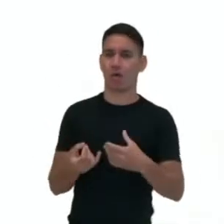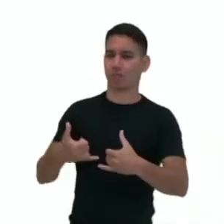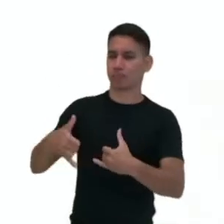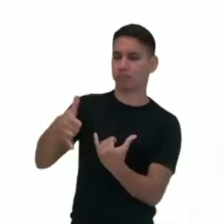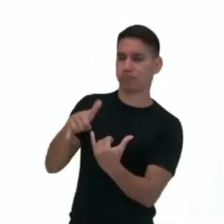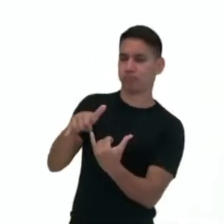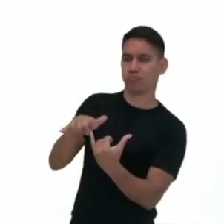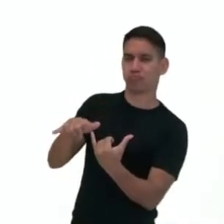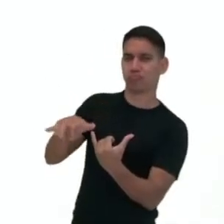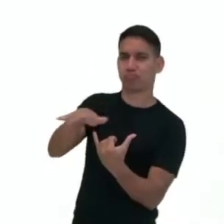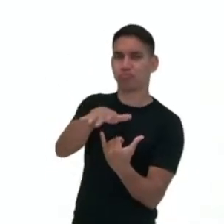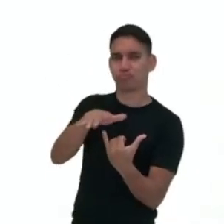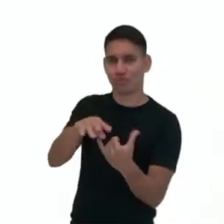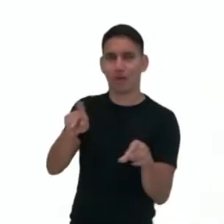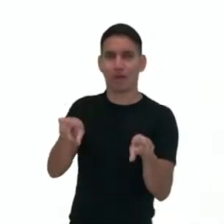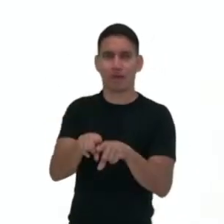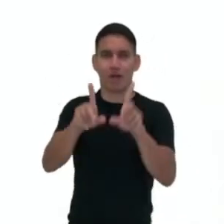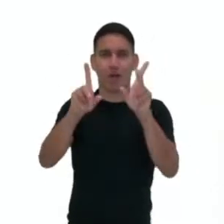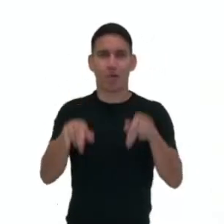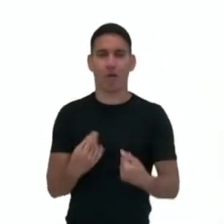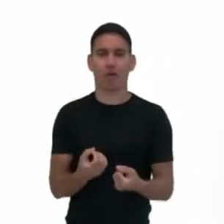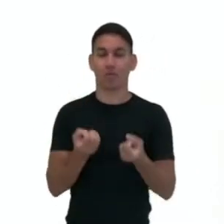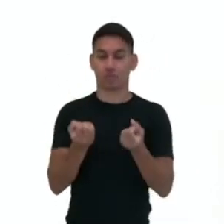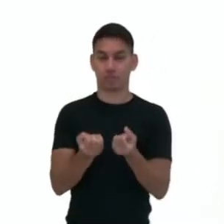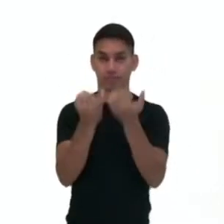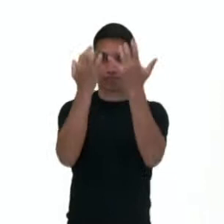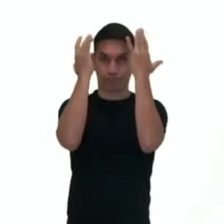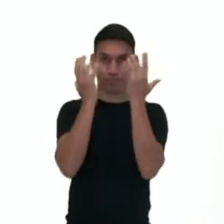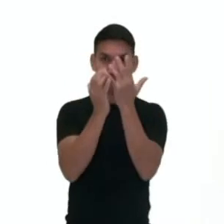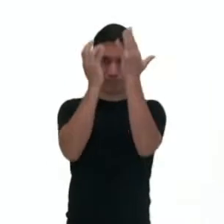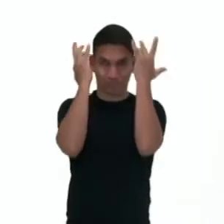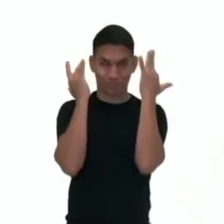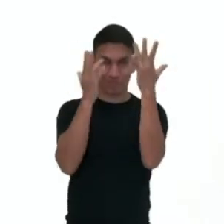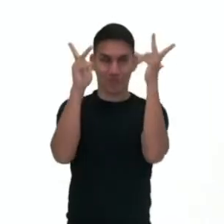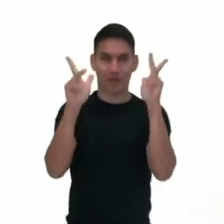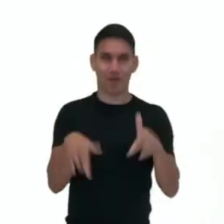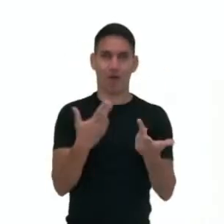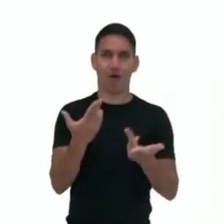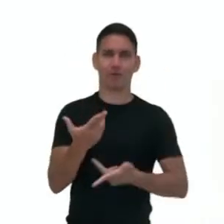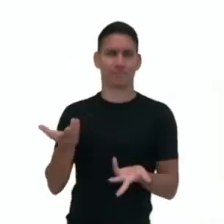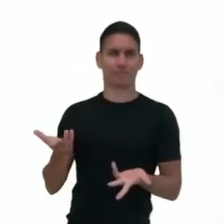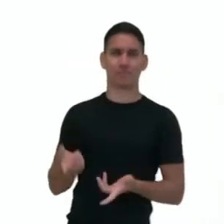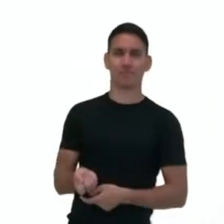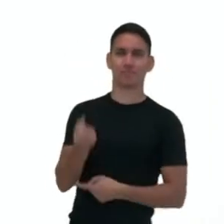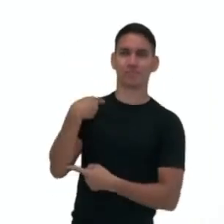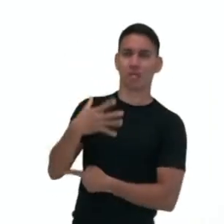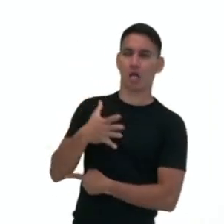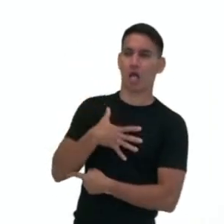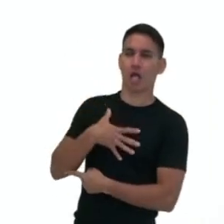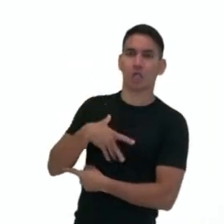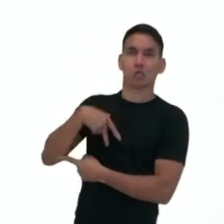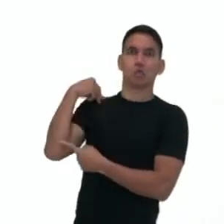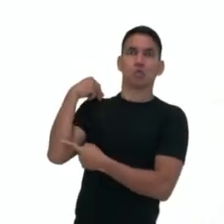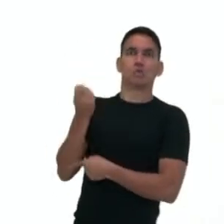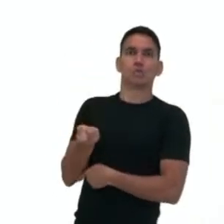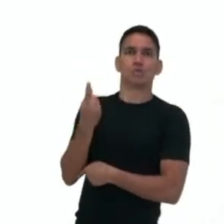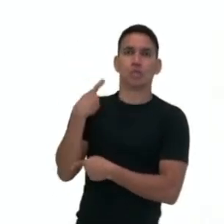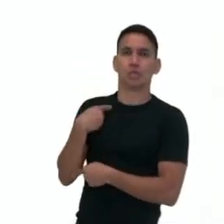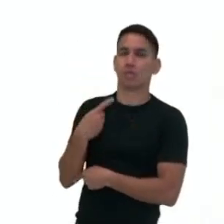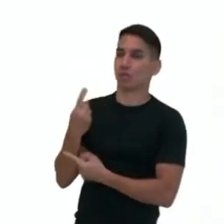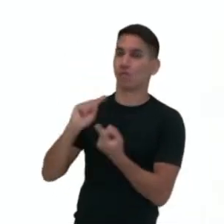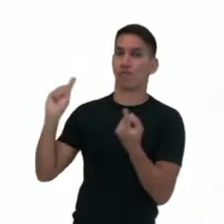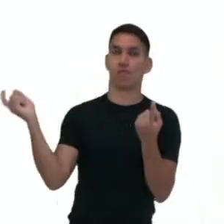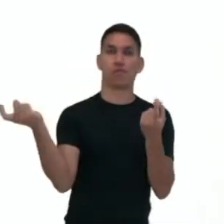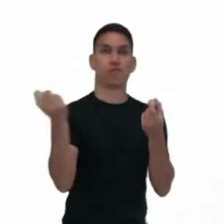pelas ventas, como uma mula sem cabeça. Minha Nossa Senhora! O piazinho deu meia volta